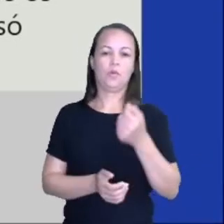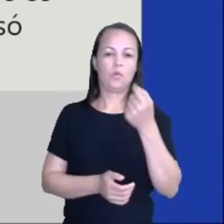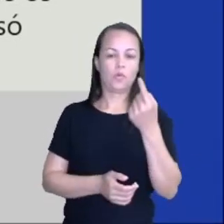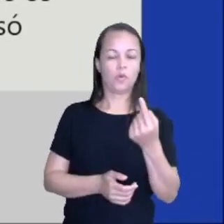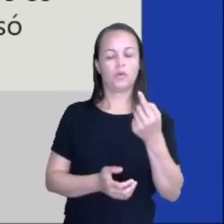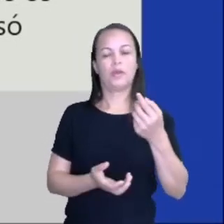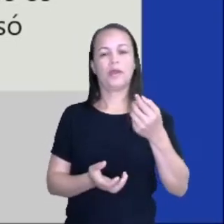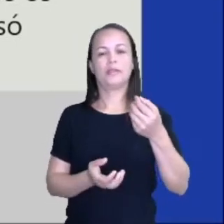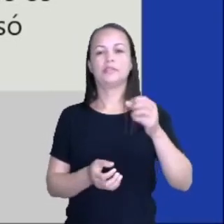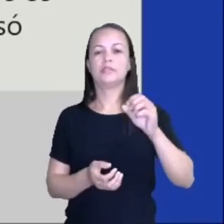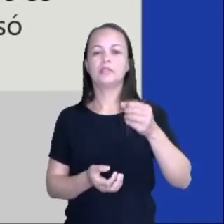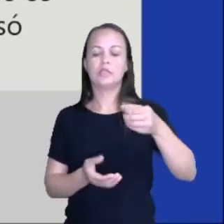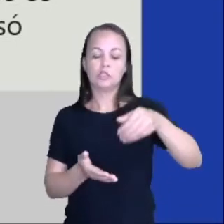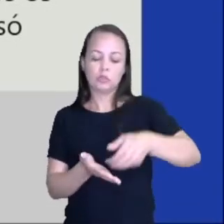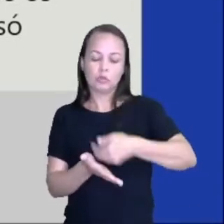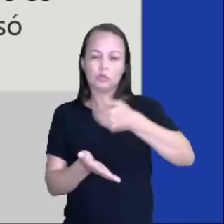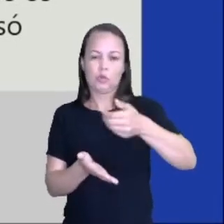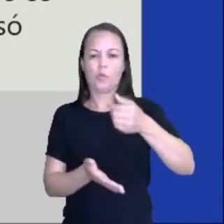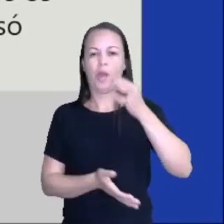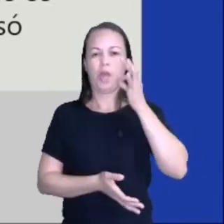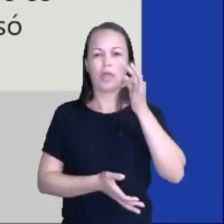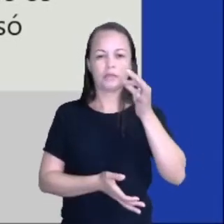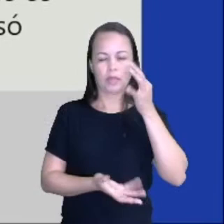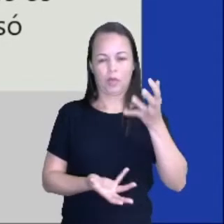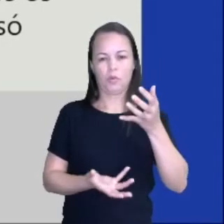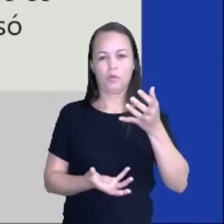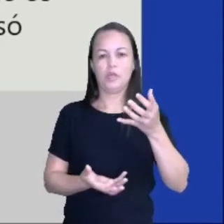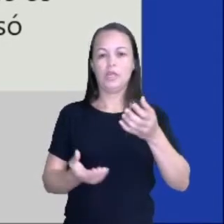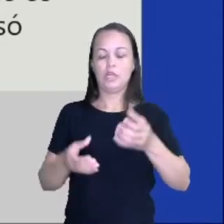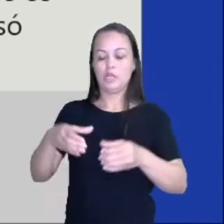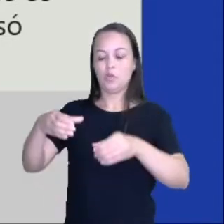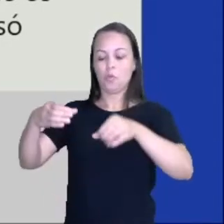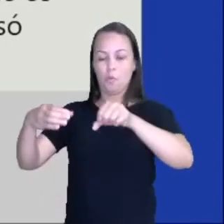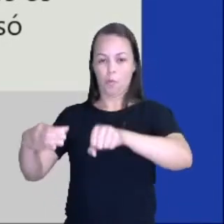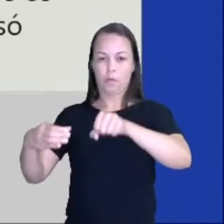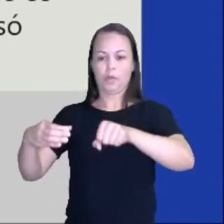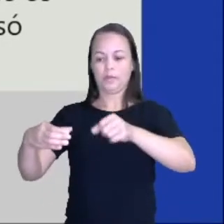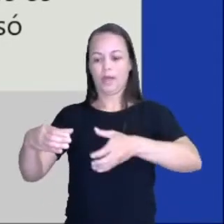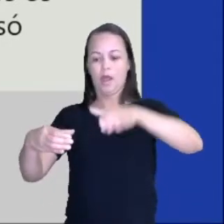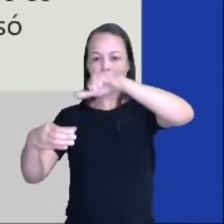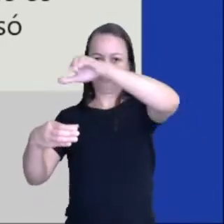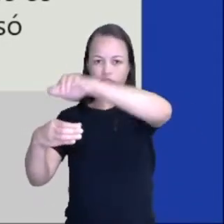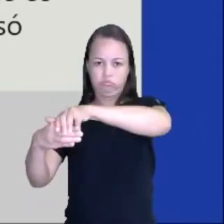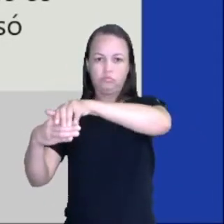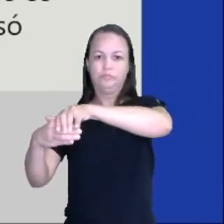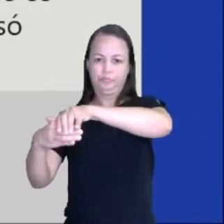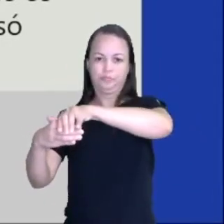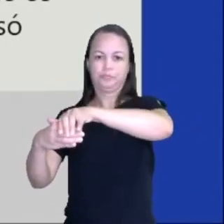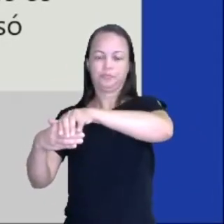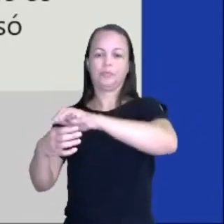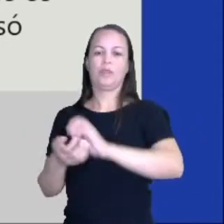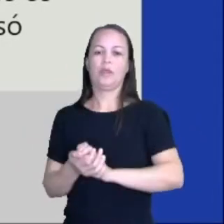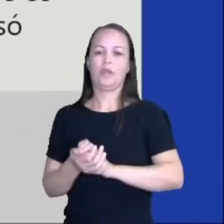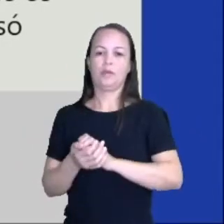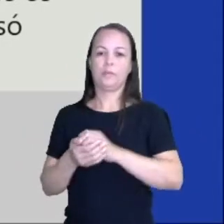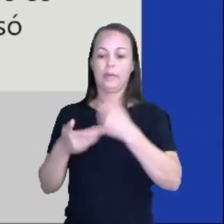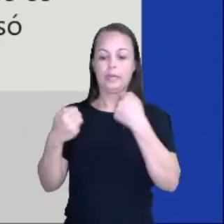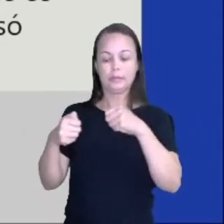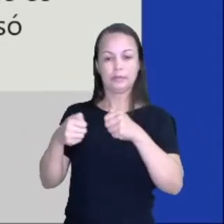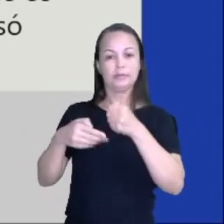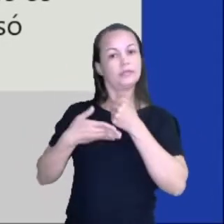sal e uma panela com tampa. Você vai precisar da ajuda de um adulto, tá certo? Peça para alguém da sua família